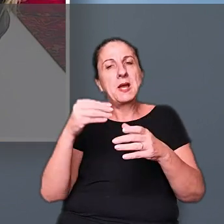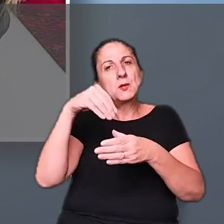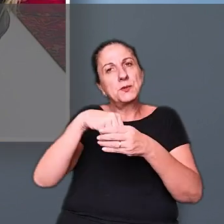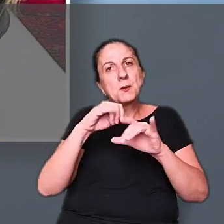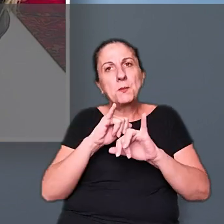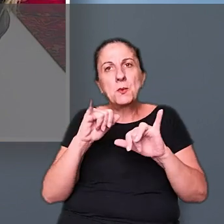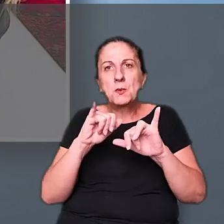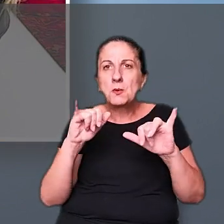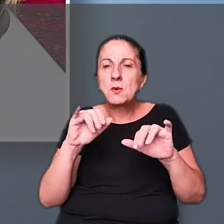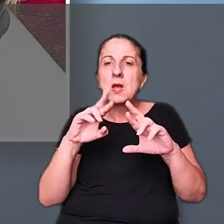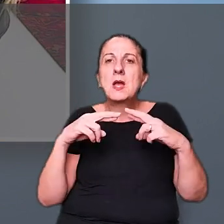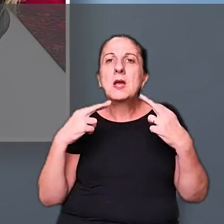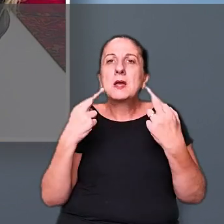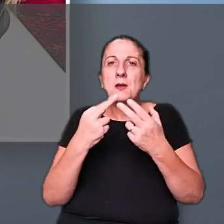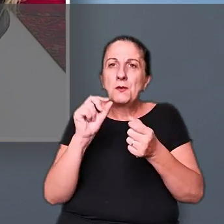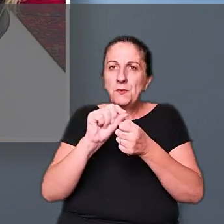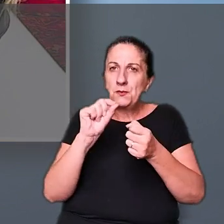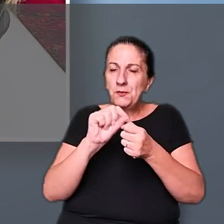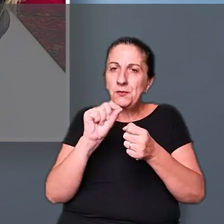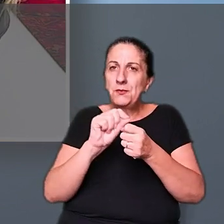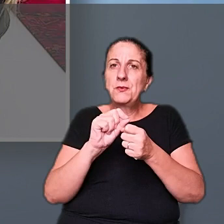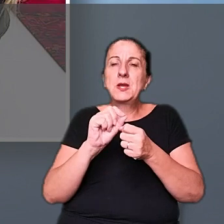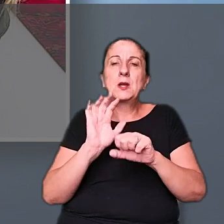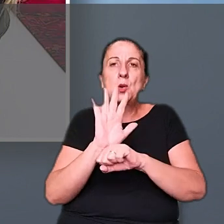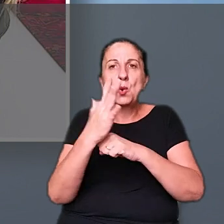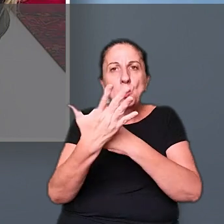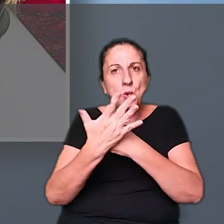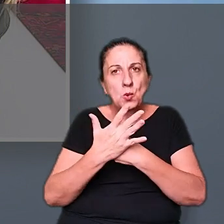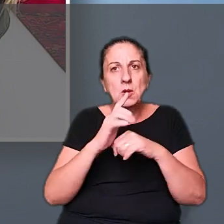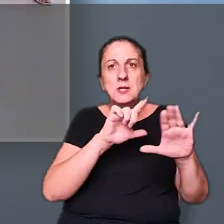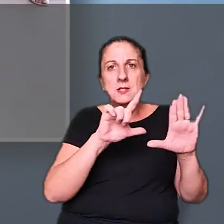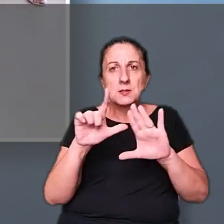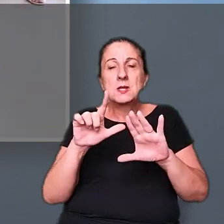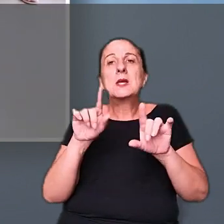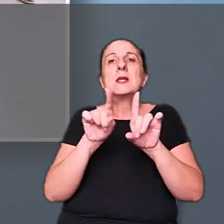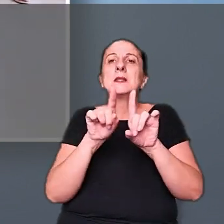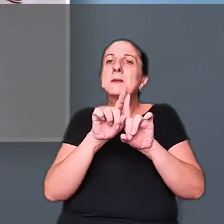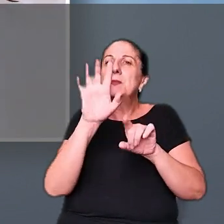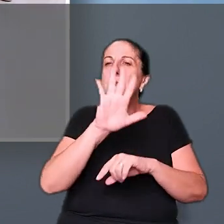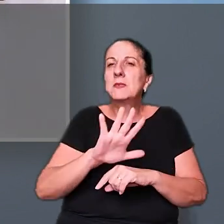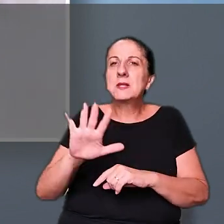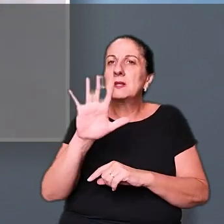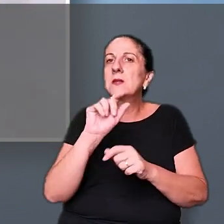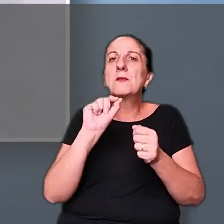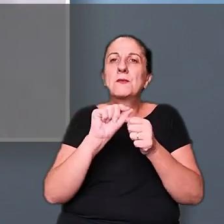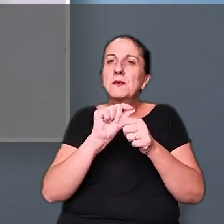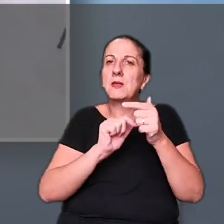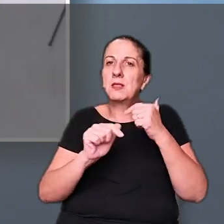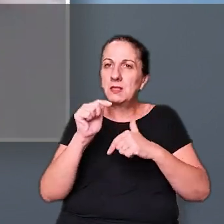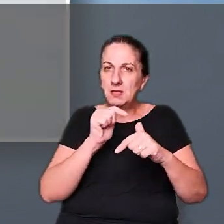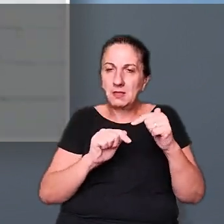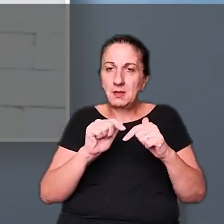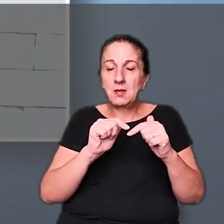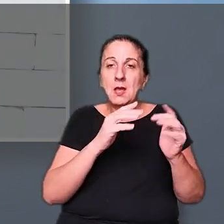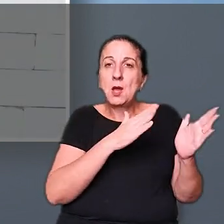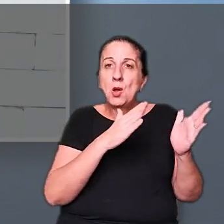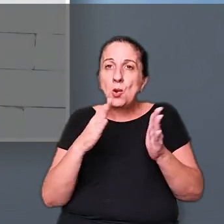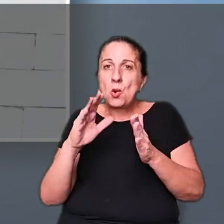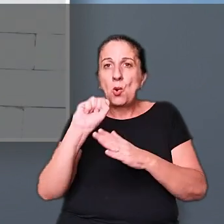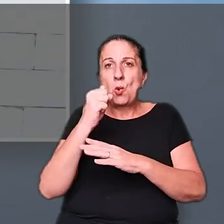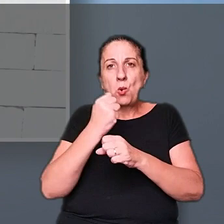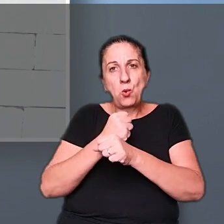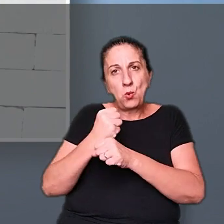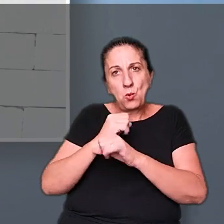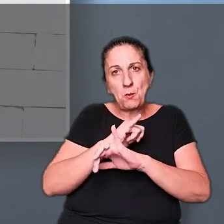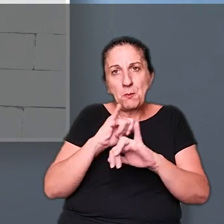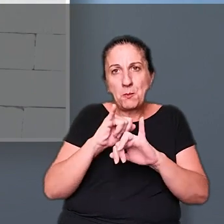no programa, como a realização da Semana Nacional da Conciliação Trabalhista e a da Semana Nacional da Execução Trabalhista. Ao longo desses